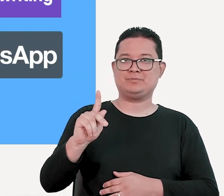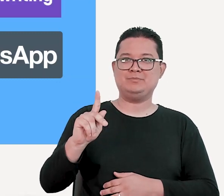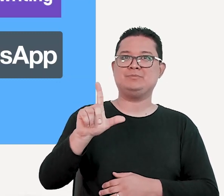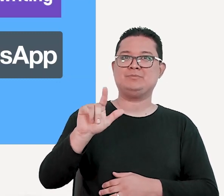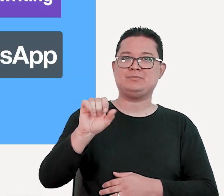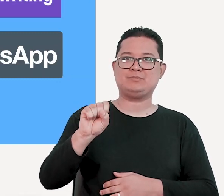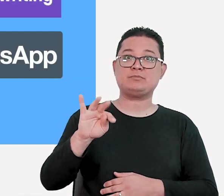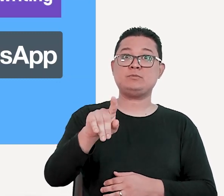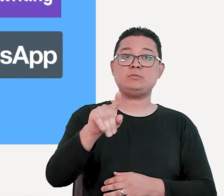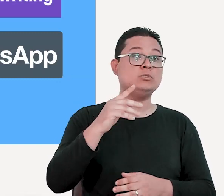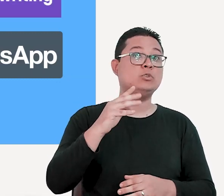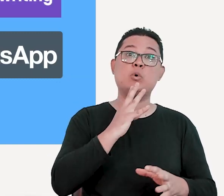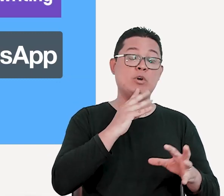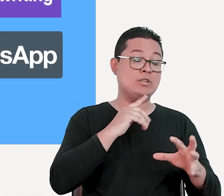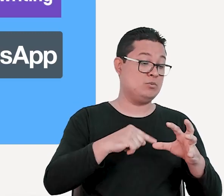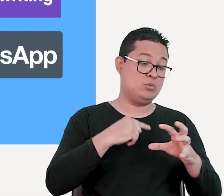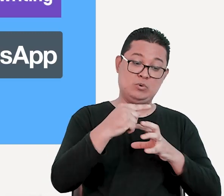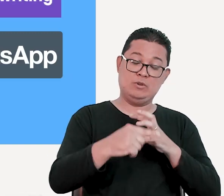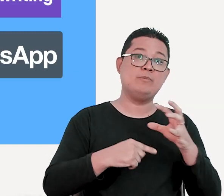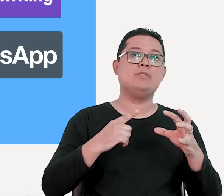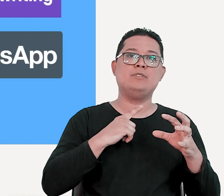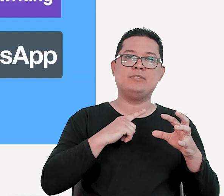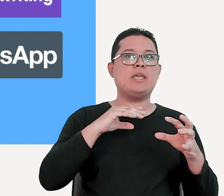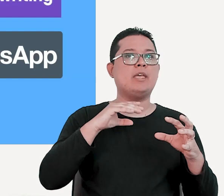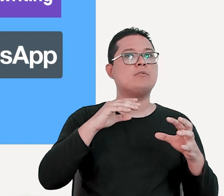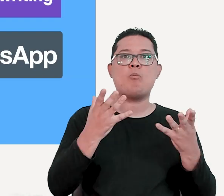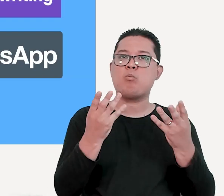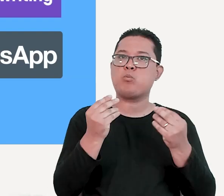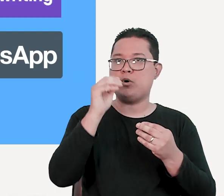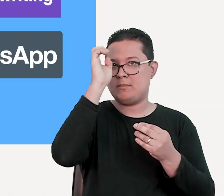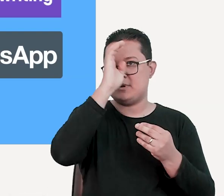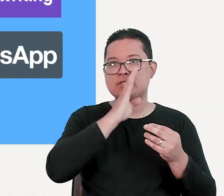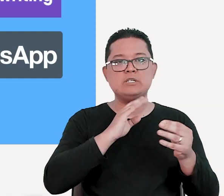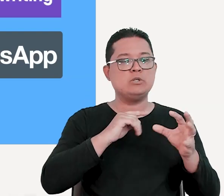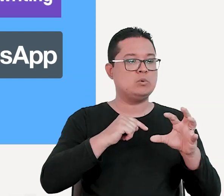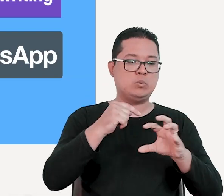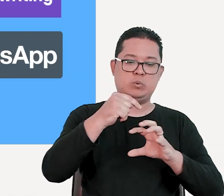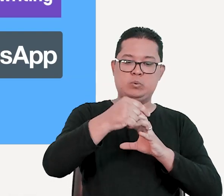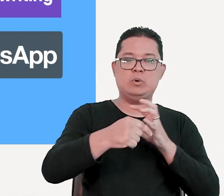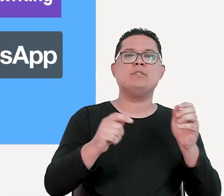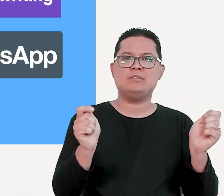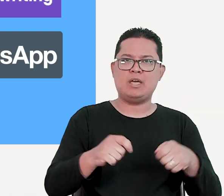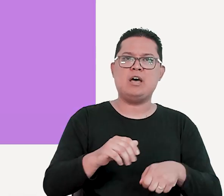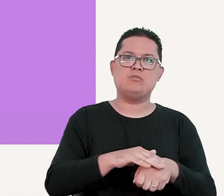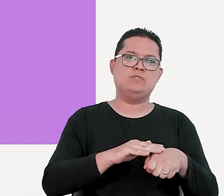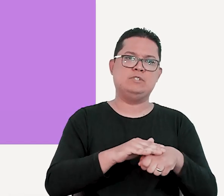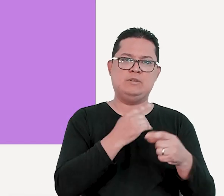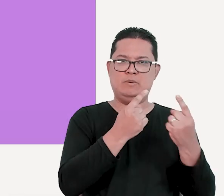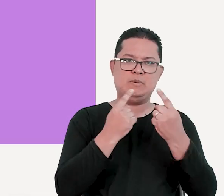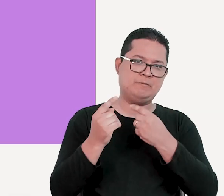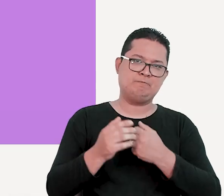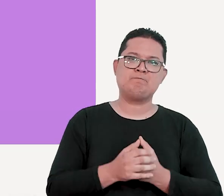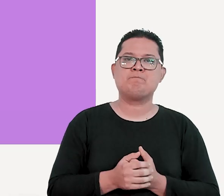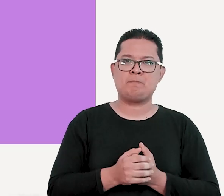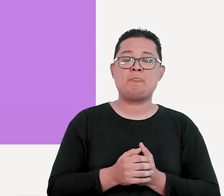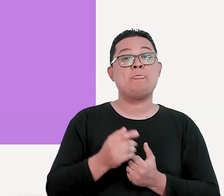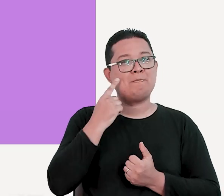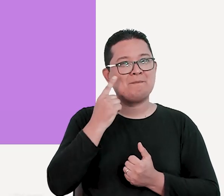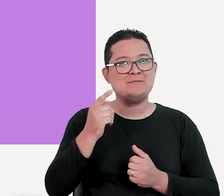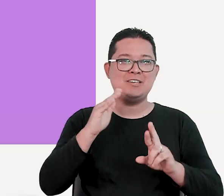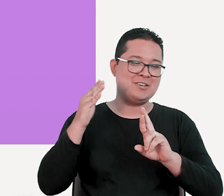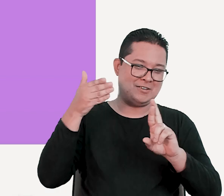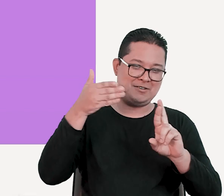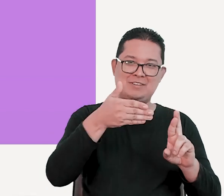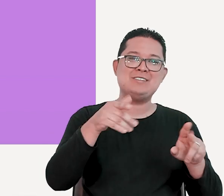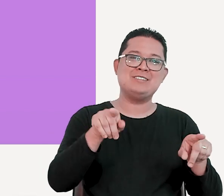que é o mercado mundial. Tem muitos brasileiros por aí espalhados no mundo, então dá para você conversar com muita gente também. Outras referências de grupos